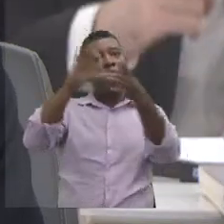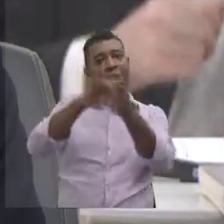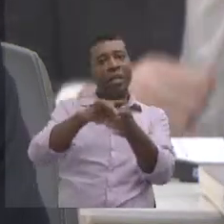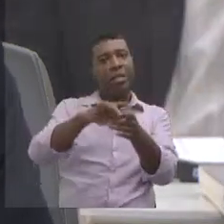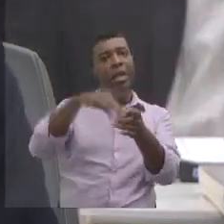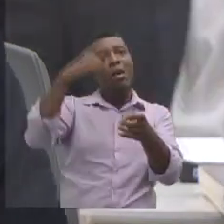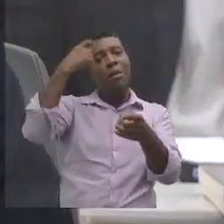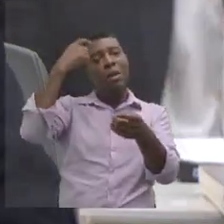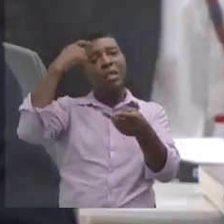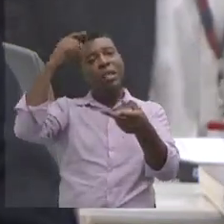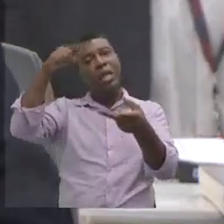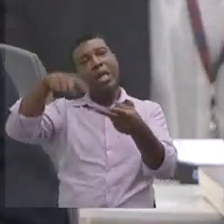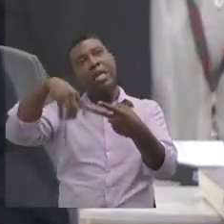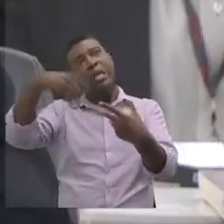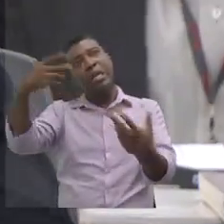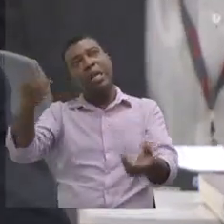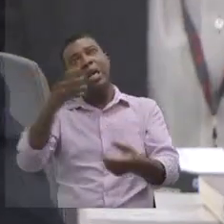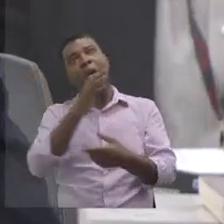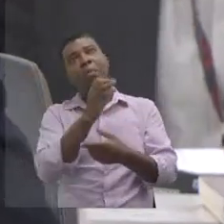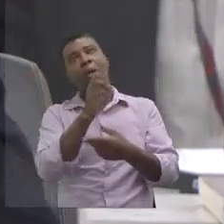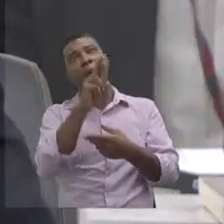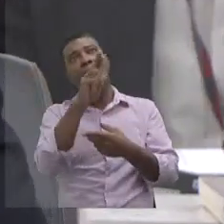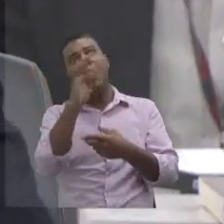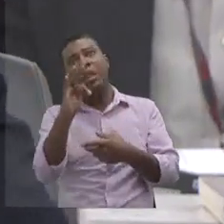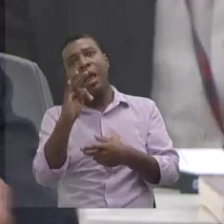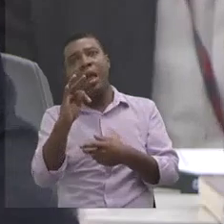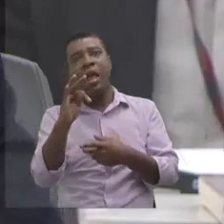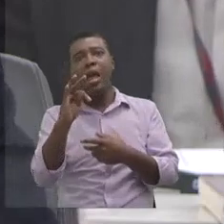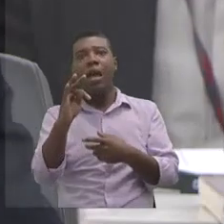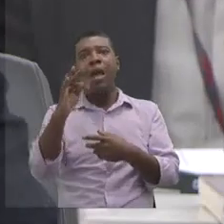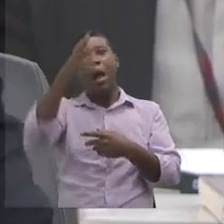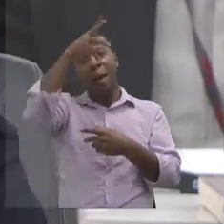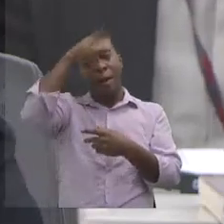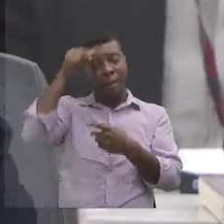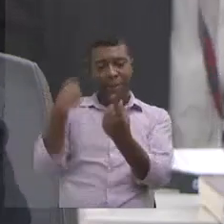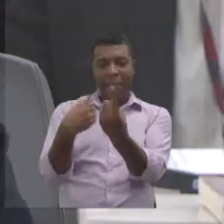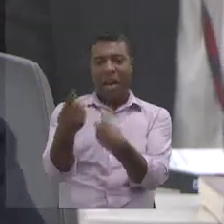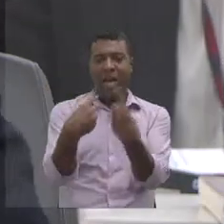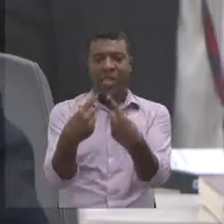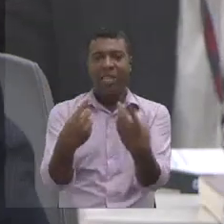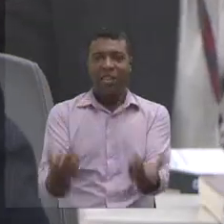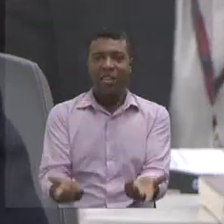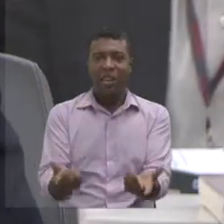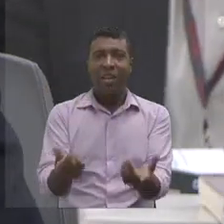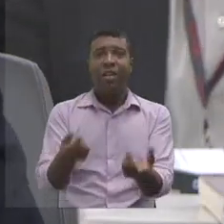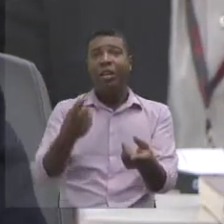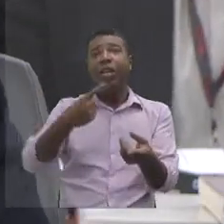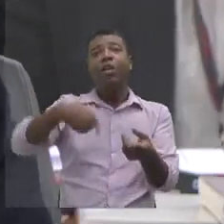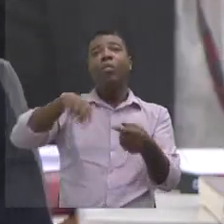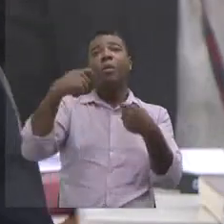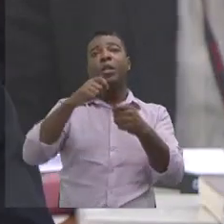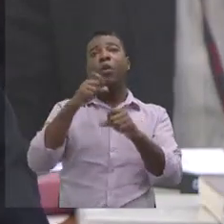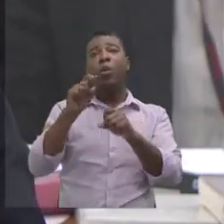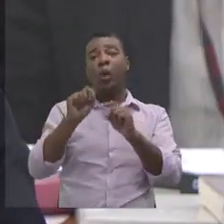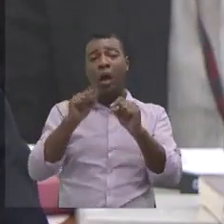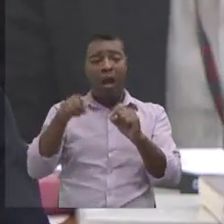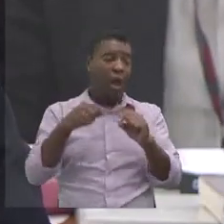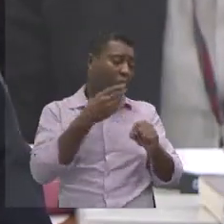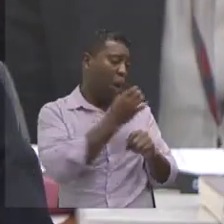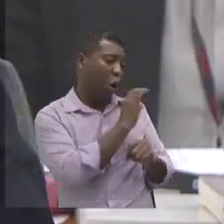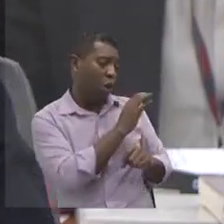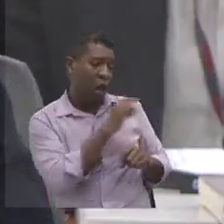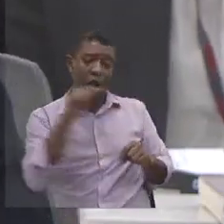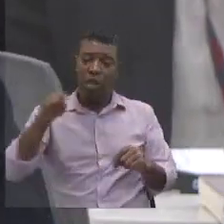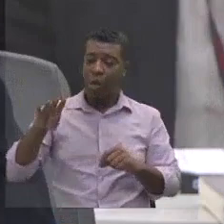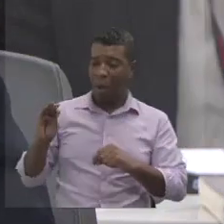exemplo no BRT Amazonas sem olhar o lado de Contagem sem olhar o lado do Estado então de fato eu falo que aqui é uma construção coletiva né a gente